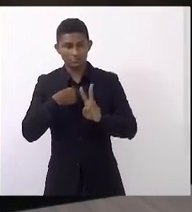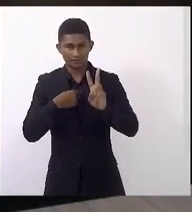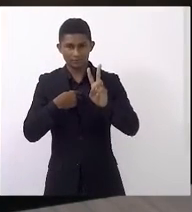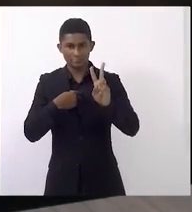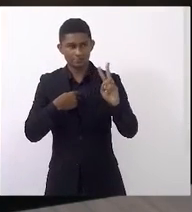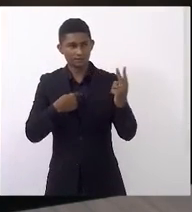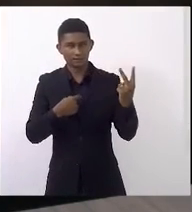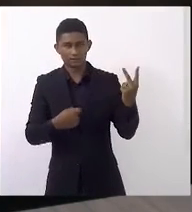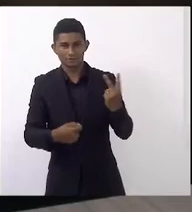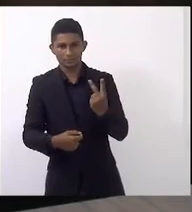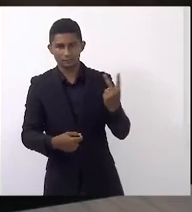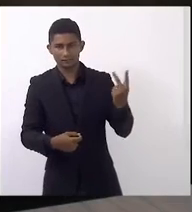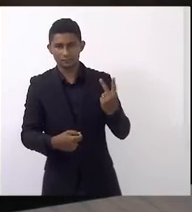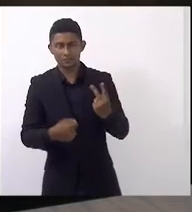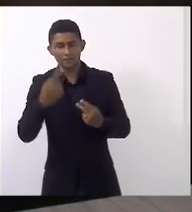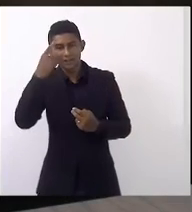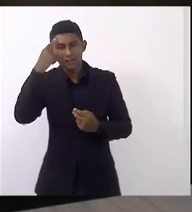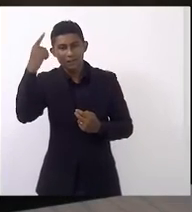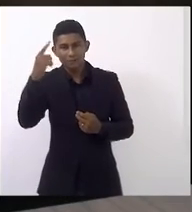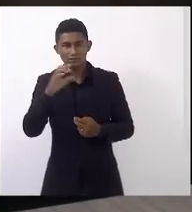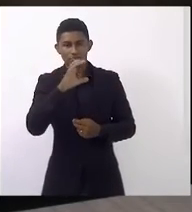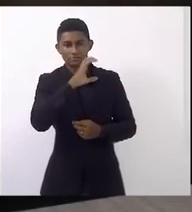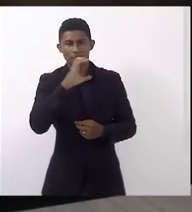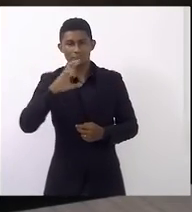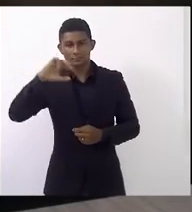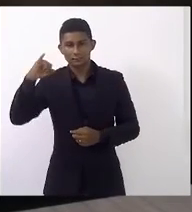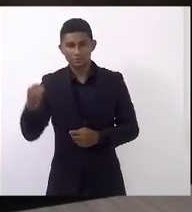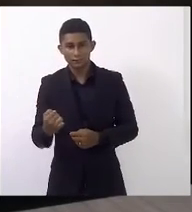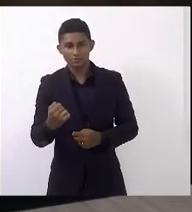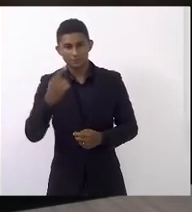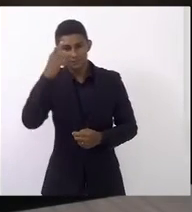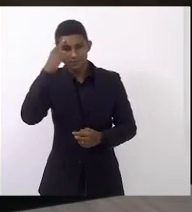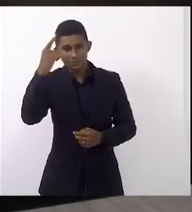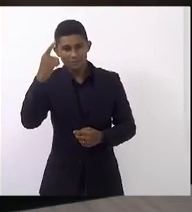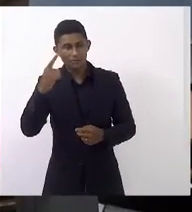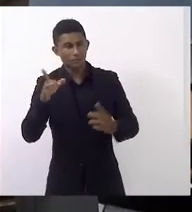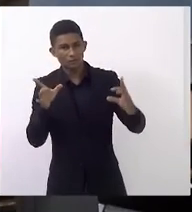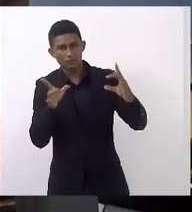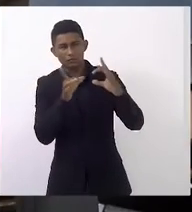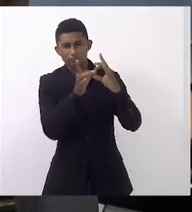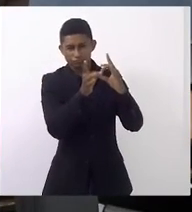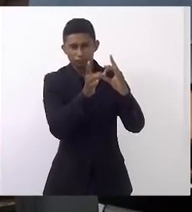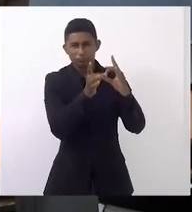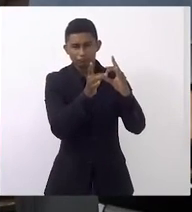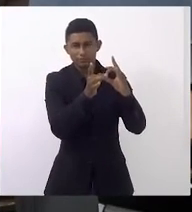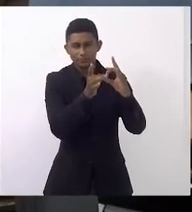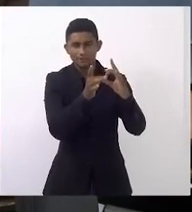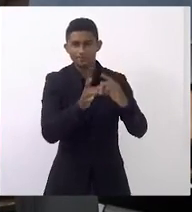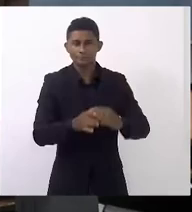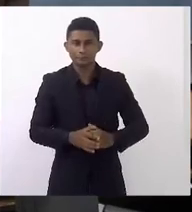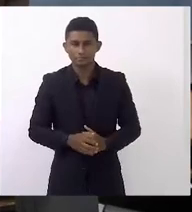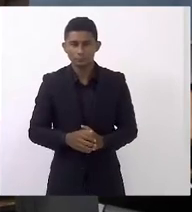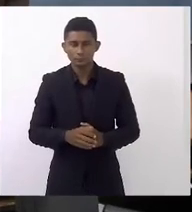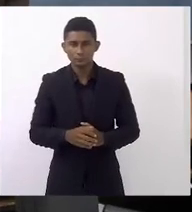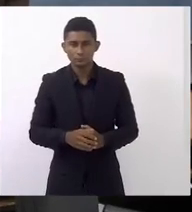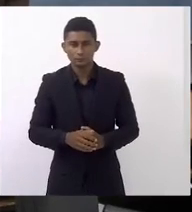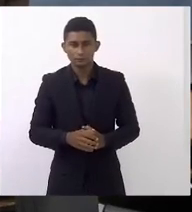CCJ mandou para a CCJ. Para anexação, isso. Para a CCJ, para... Decidir.